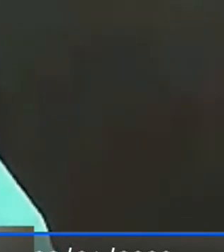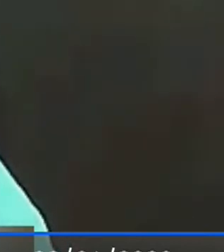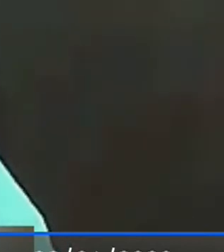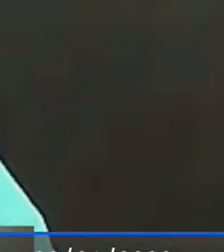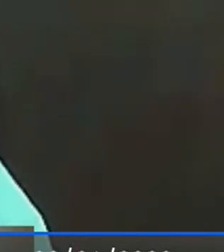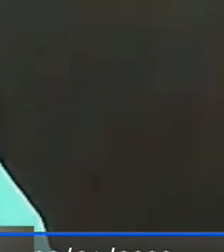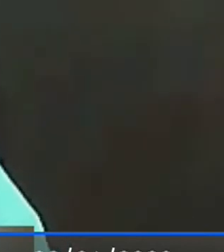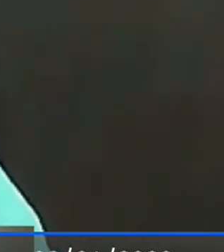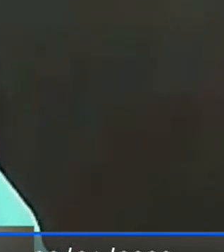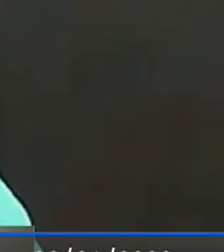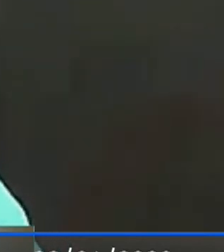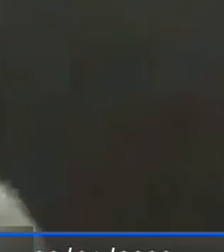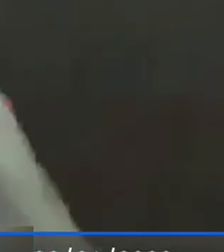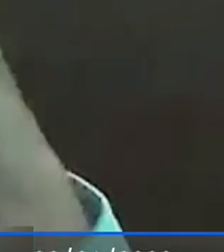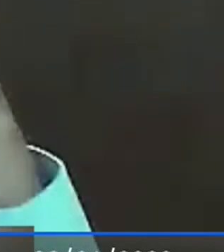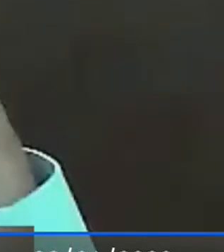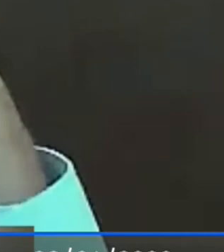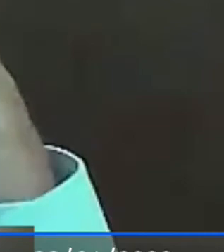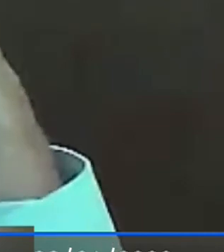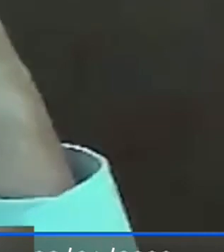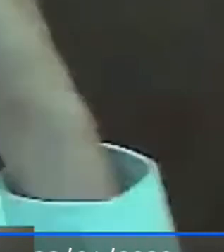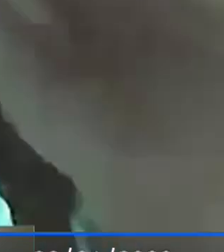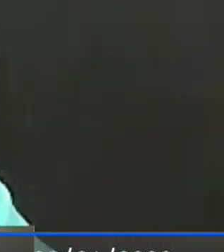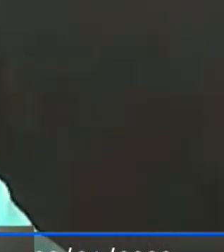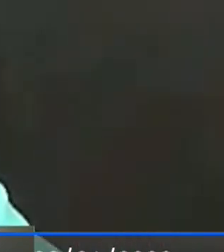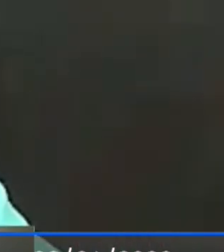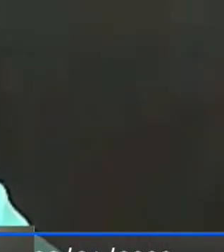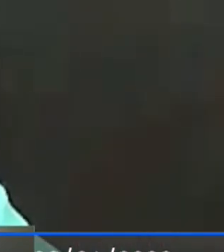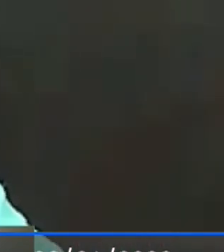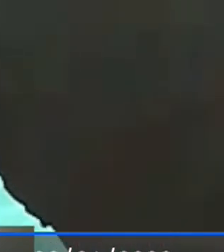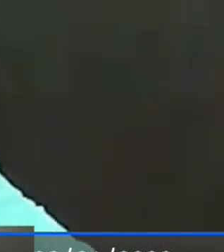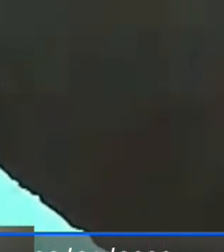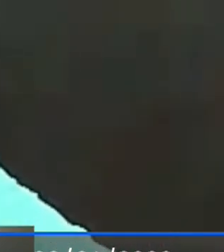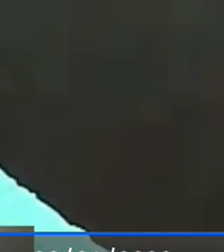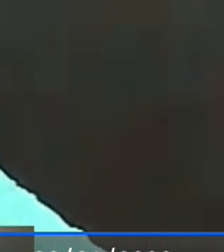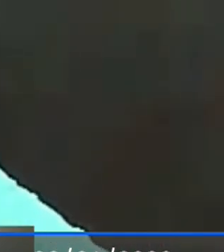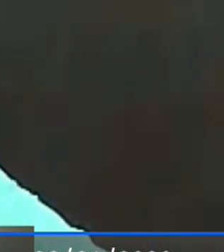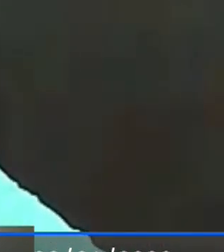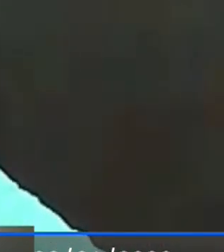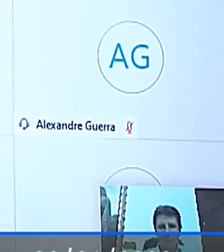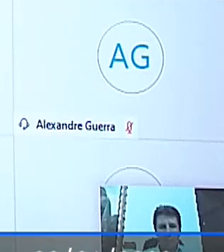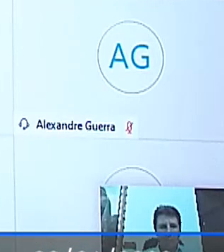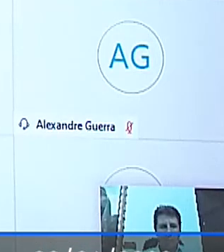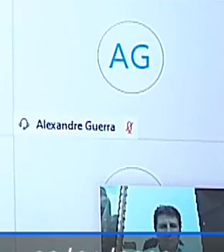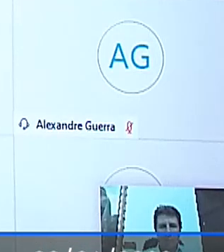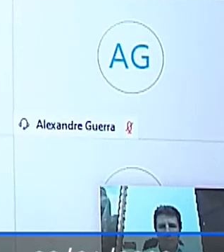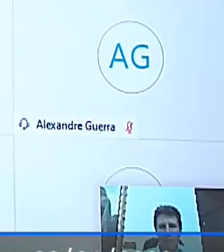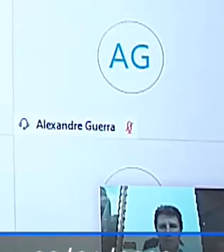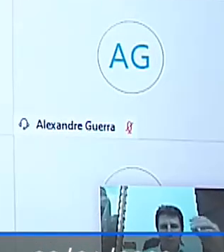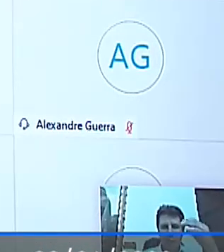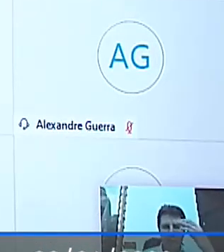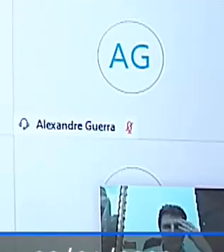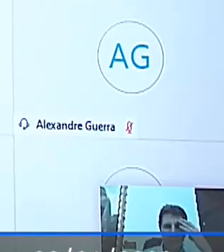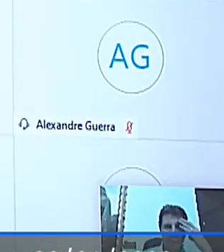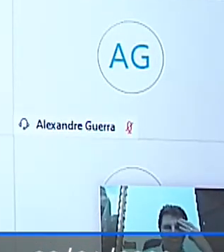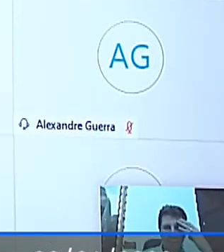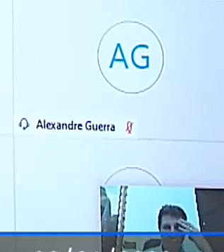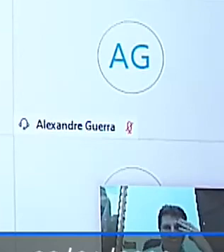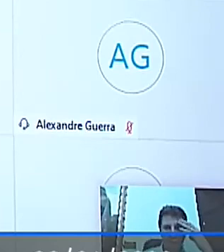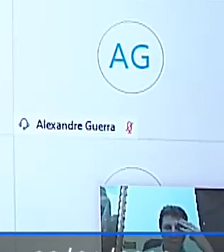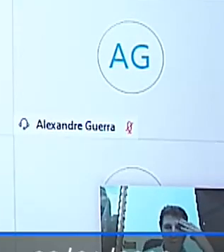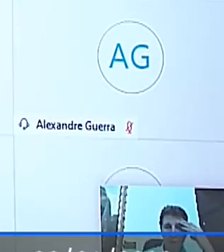Deputado e presidente Hernani Polo, eu queria, antes de mais nada, agradecer a oportunidade e parabenizá-lo pelo exemplo que o senhor está dando ao